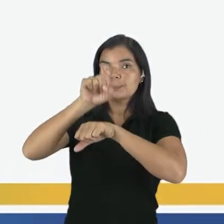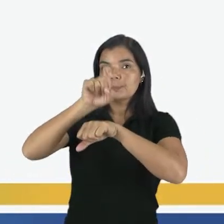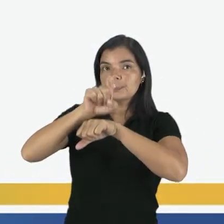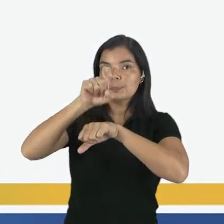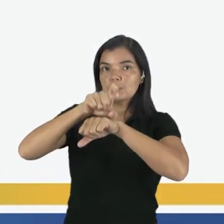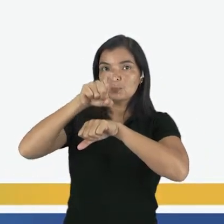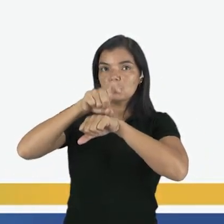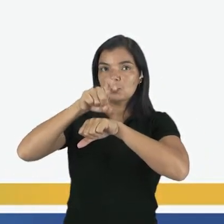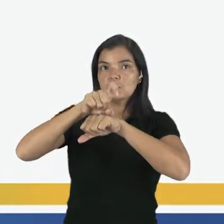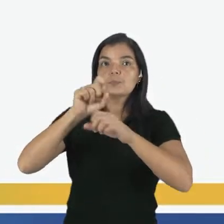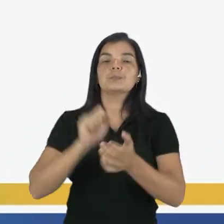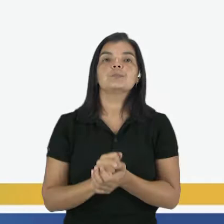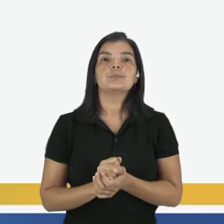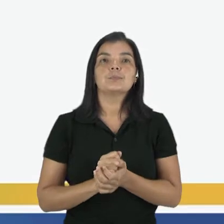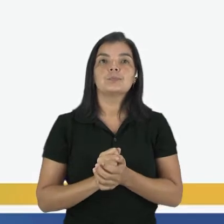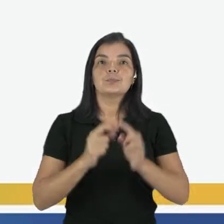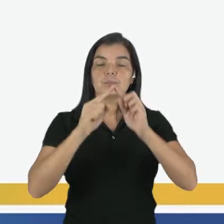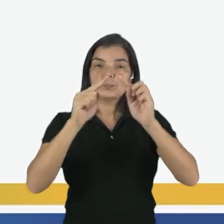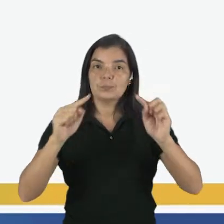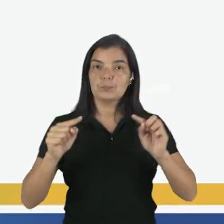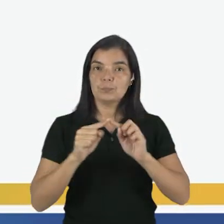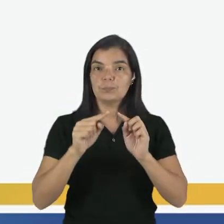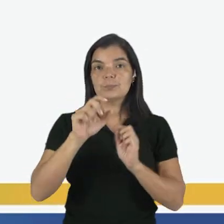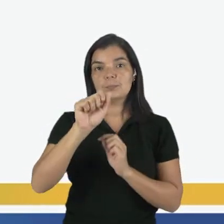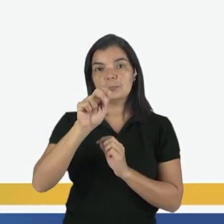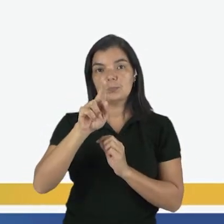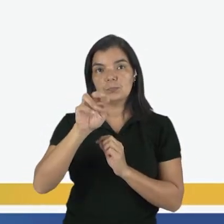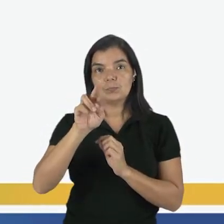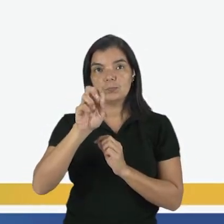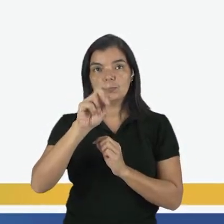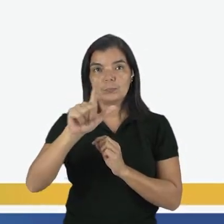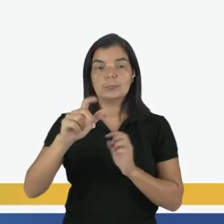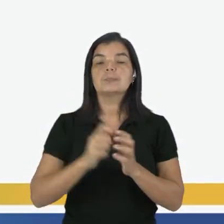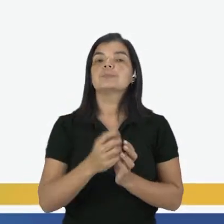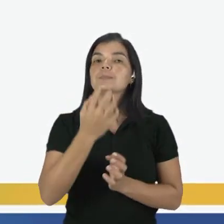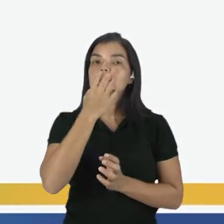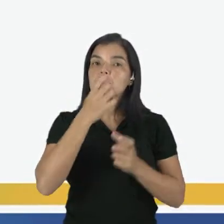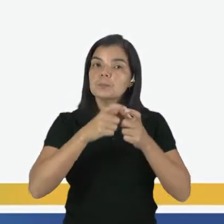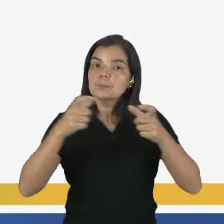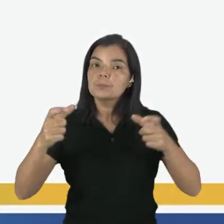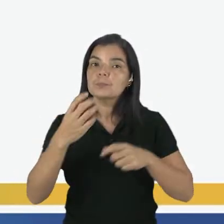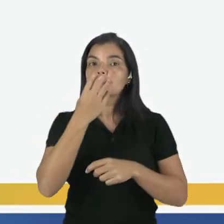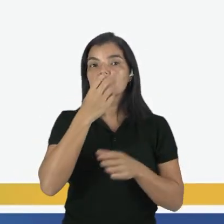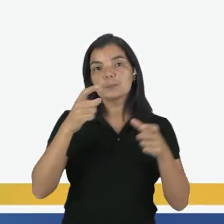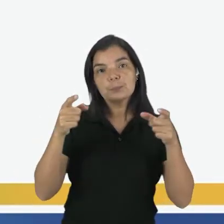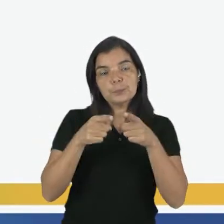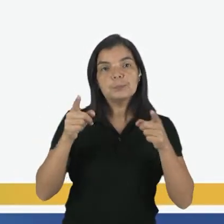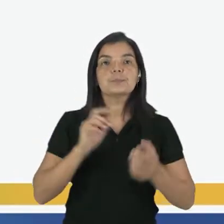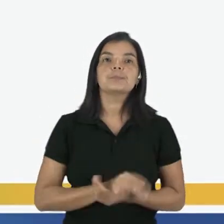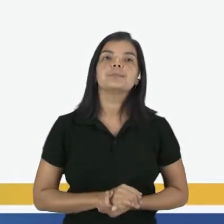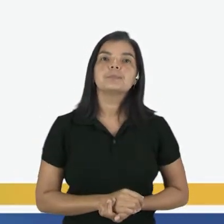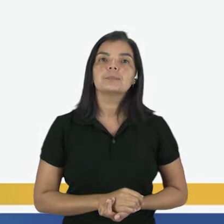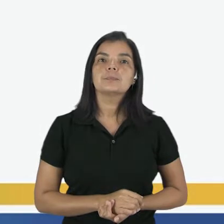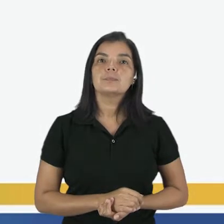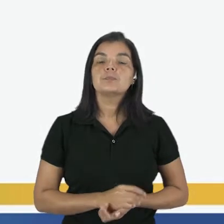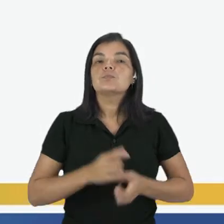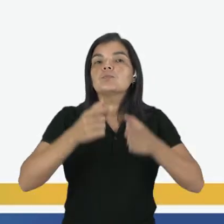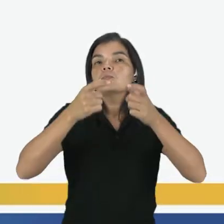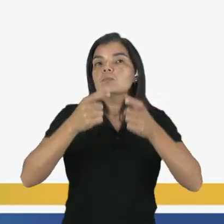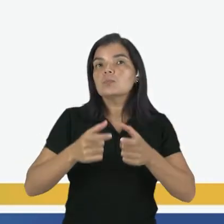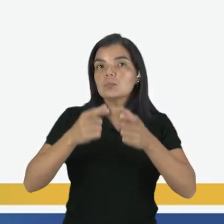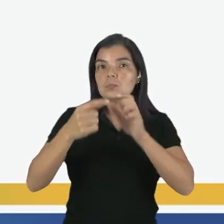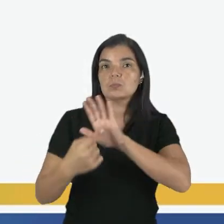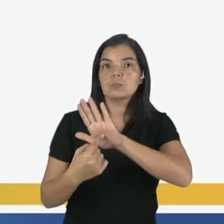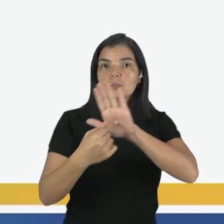Escorpião, Triângulo Austral, Cão Maior e Cão Menor. A posição